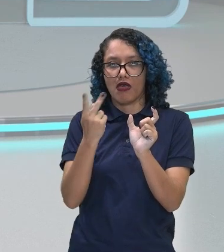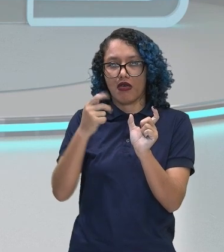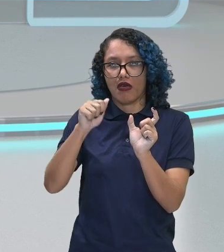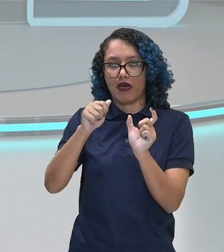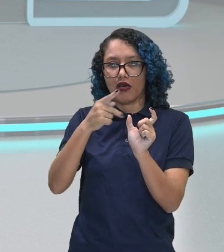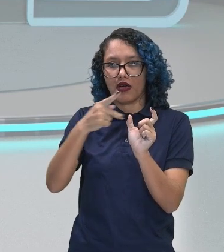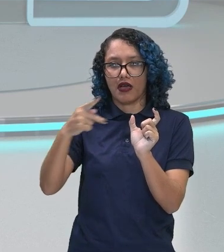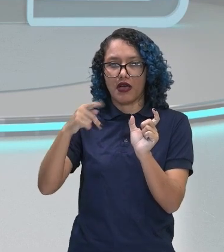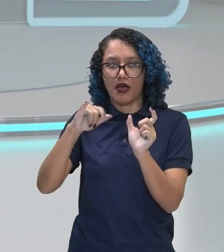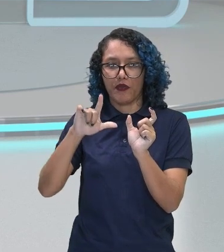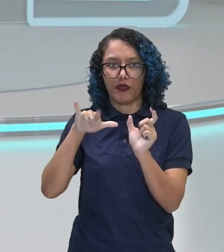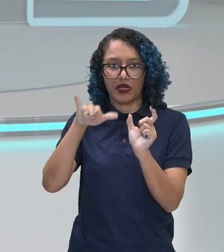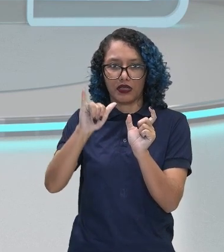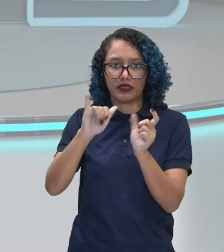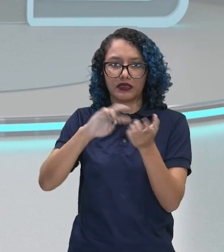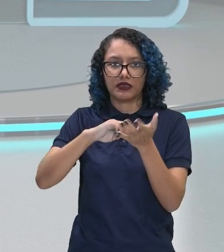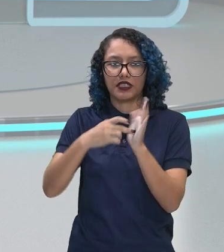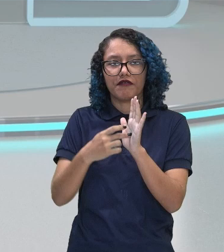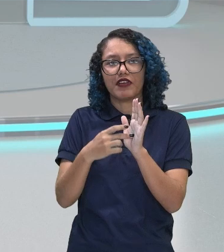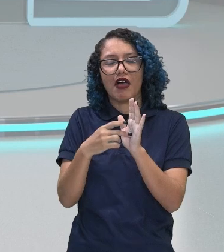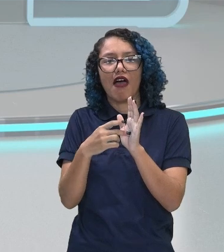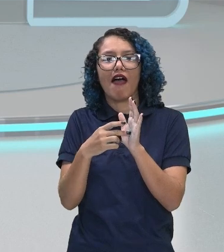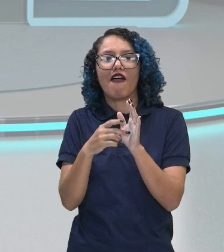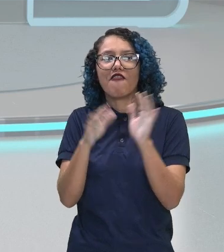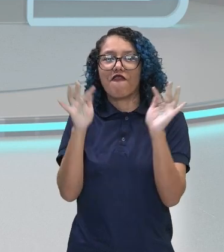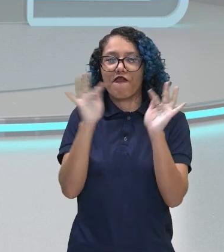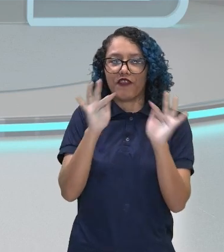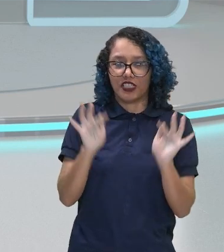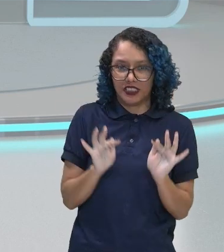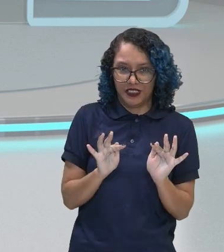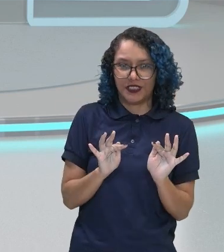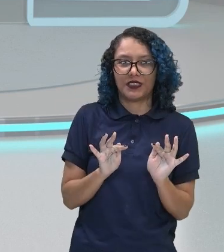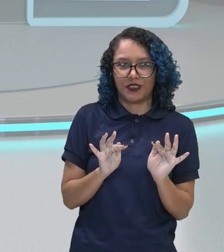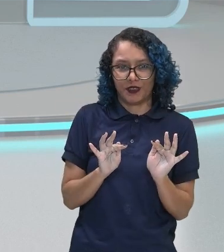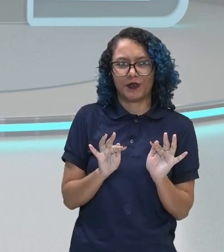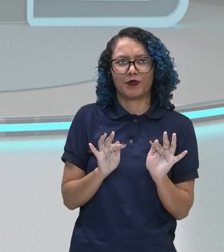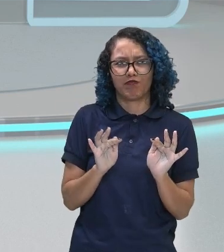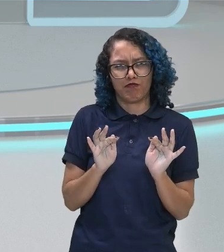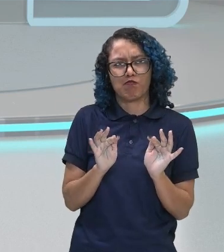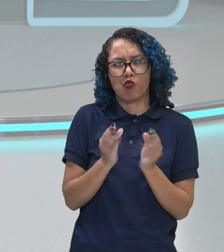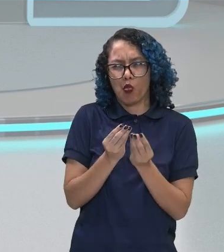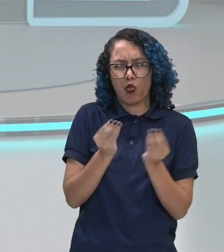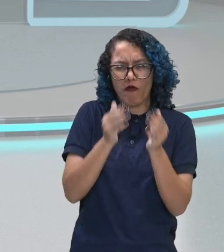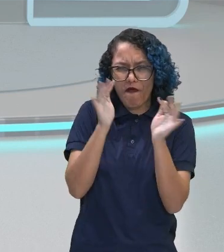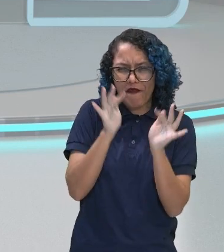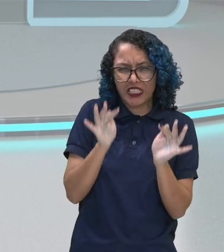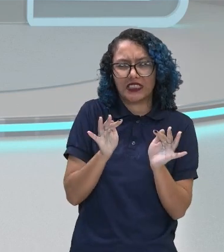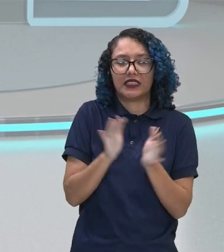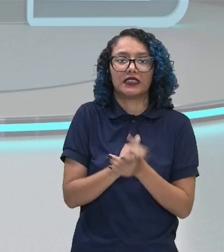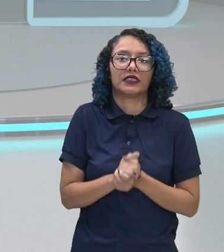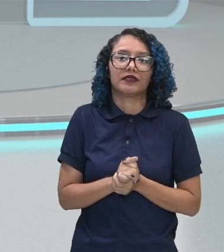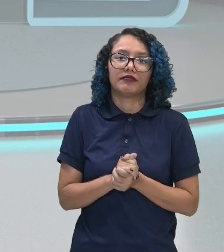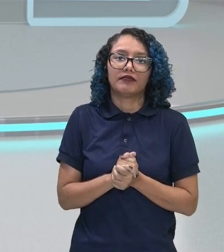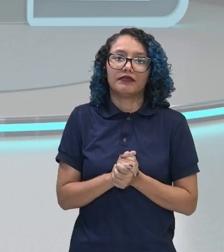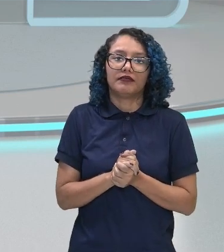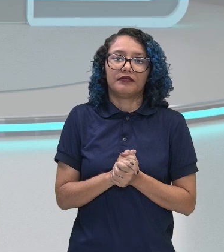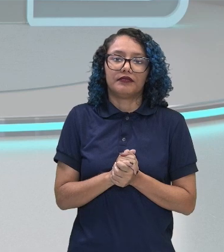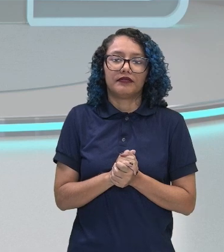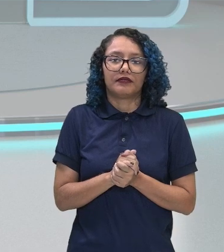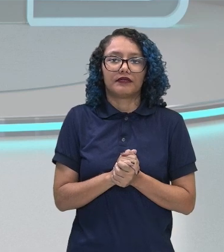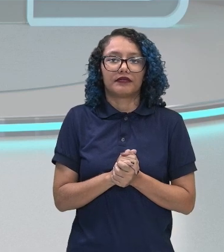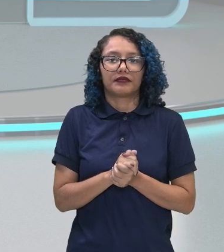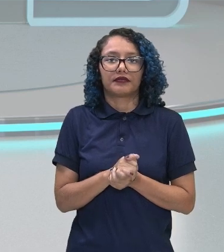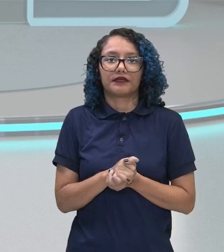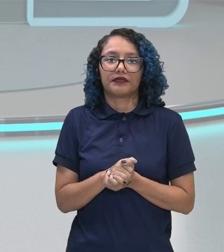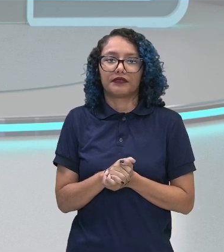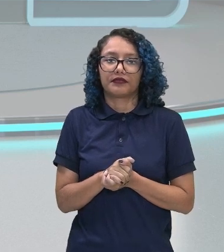Happily, felizmente, né? Happy, feliz. Happily, felizmente. Qual é a função dele dentro desse contexto? É um advérbio que descreve